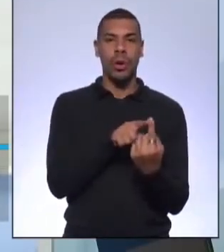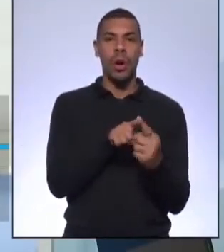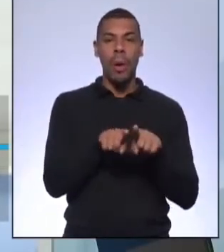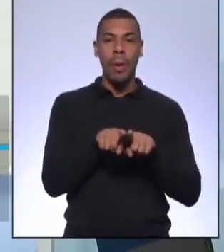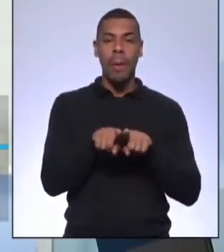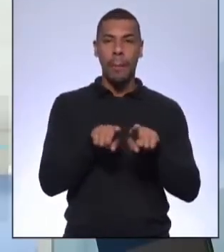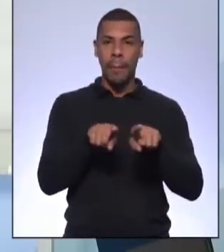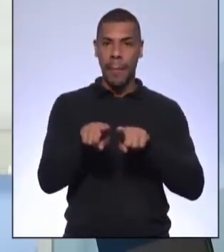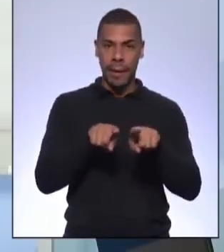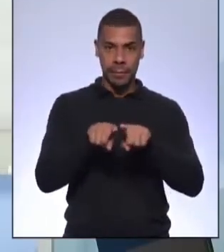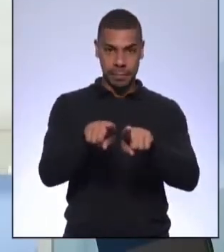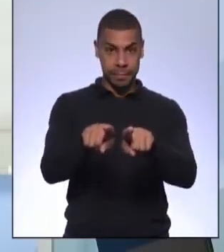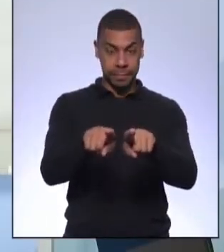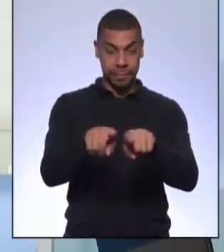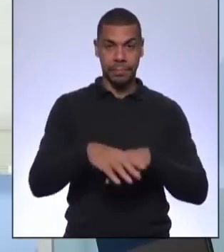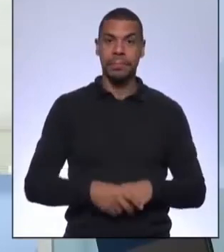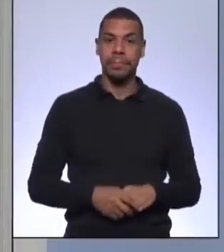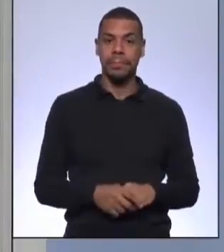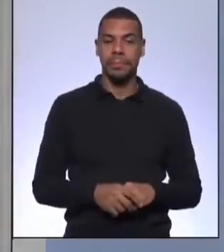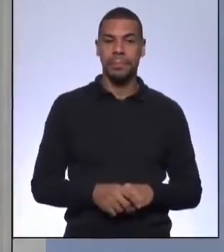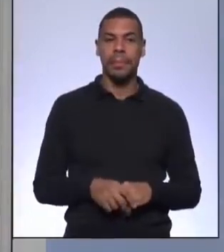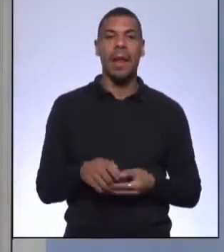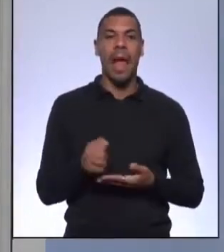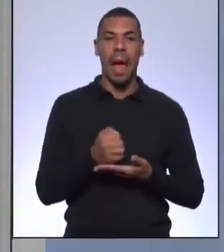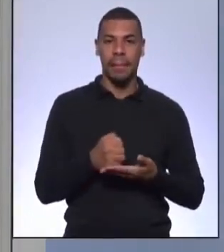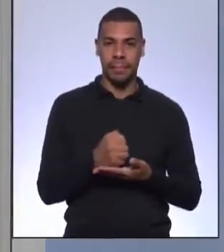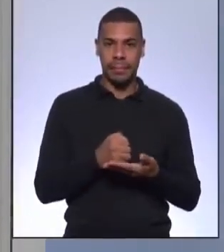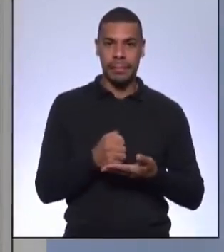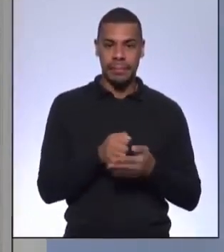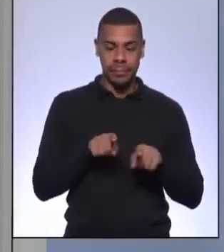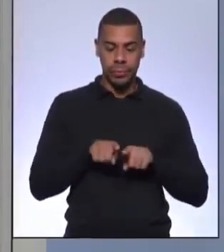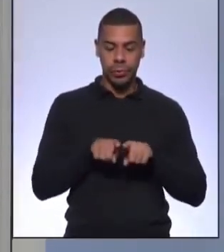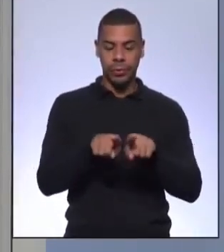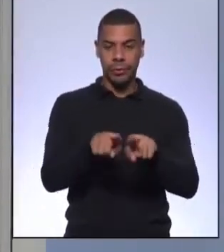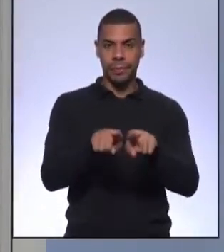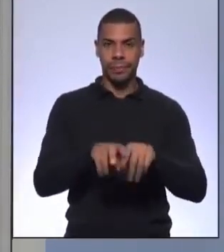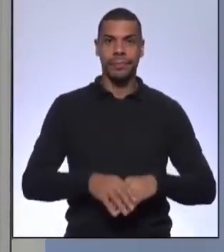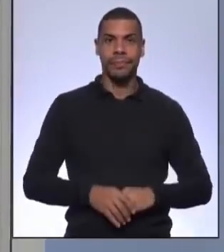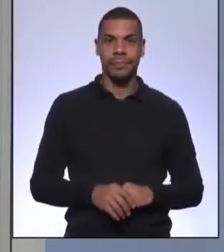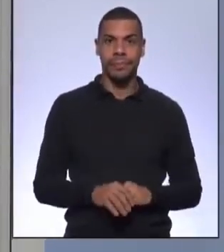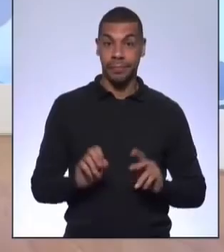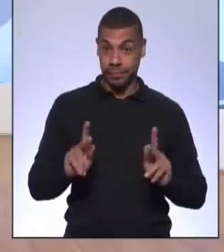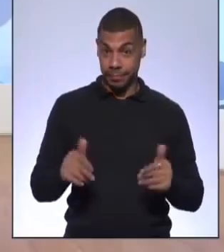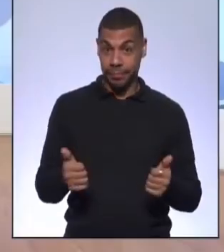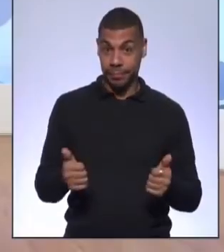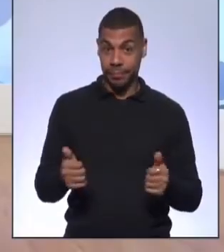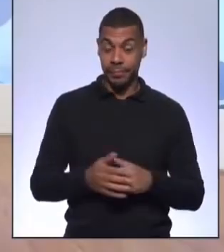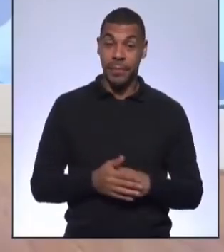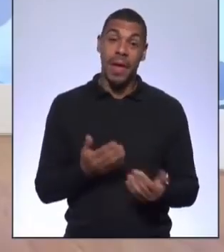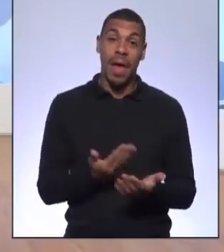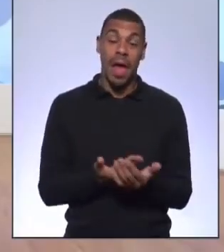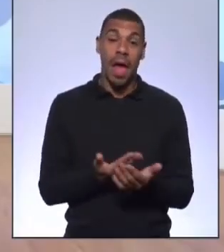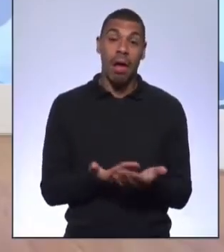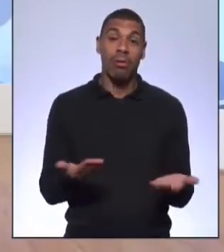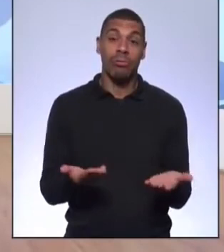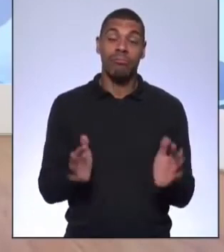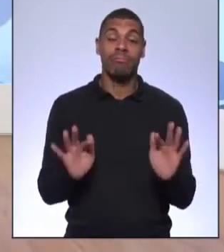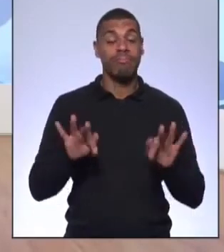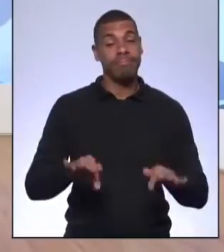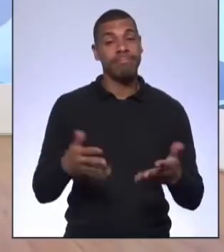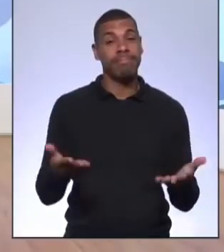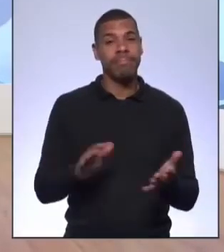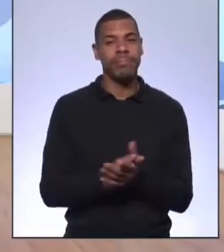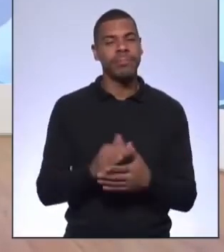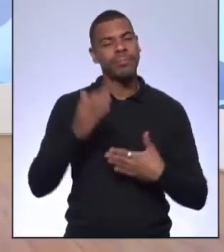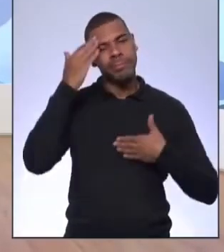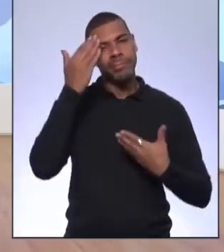paralelos, né? A base, isso mesmo. Isso, a base e a parte superior. É isso aí. Gente, a aula de hoje está terminando. Eu agradeço a